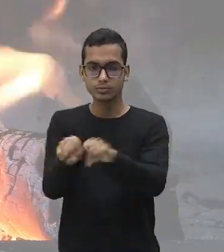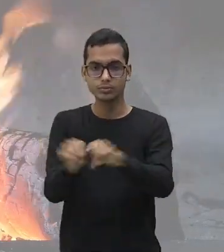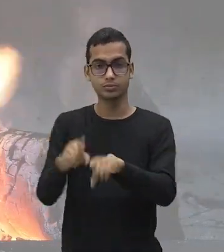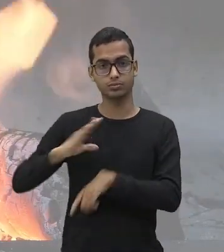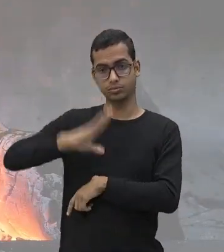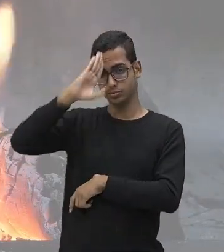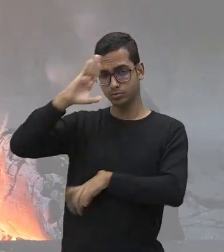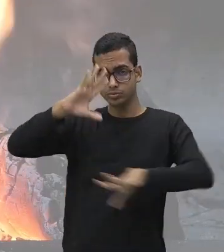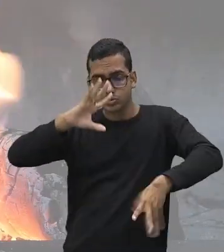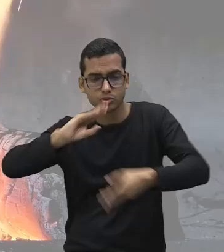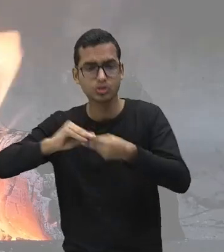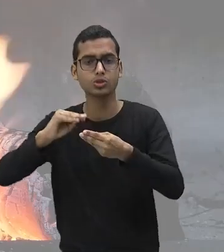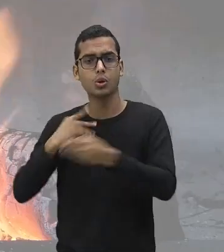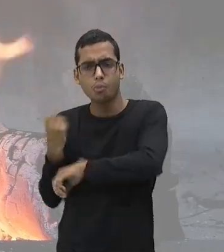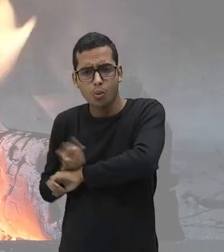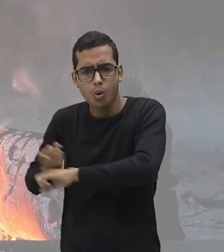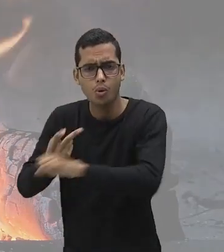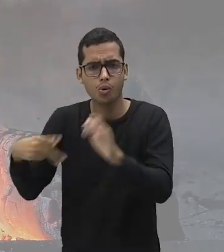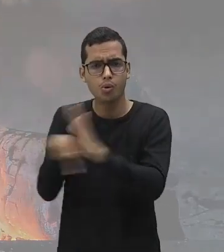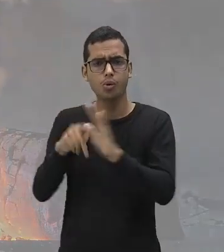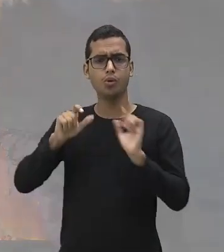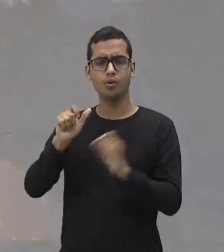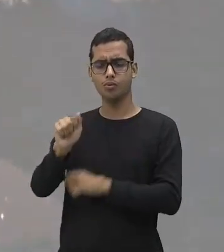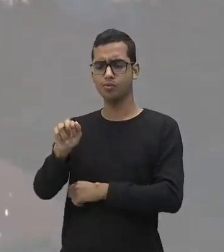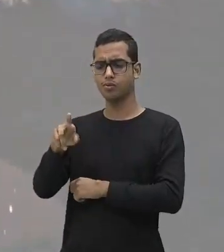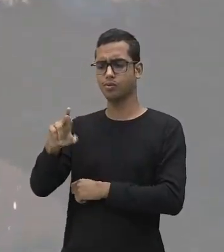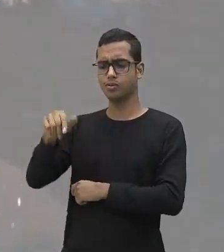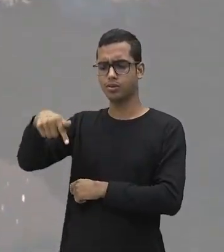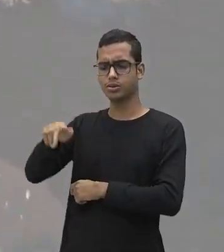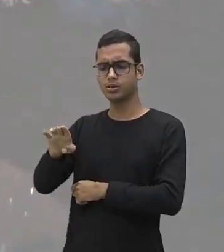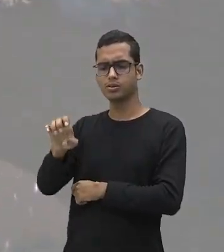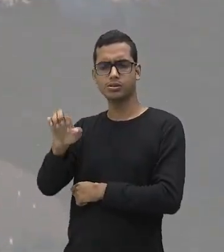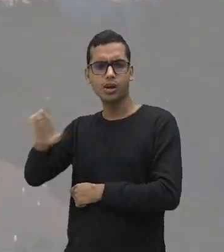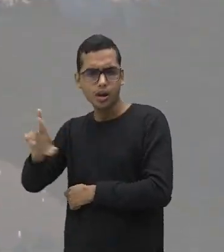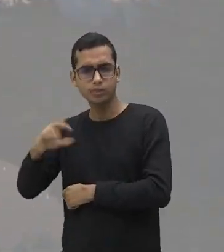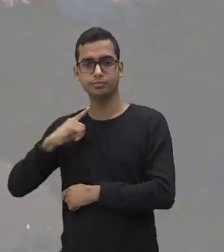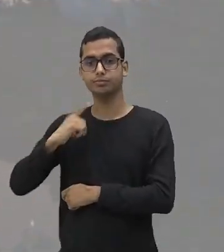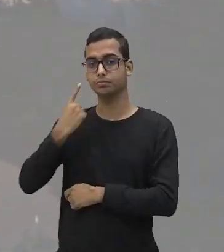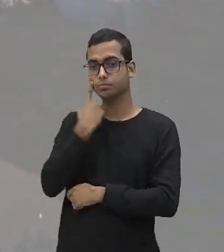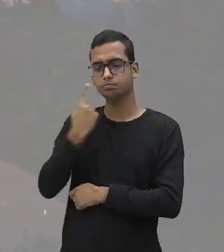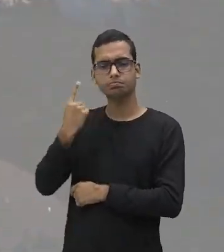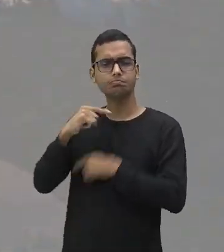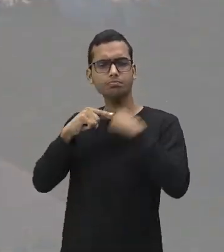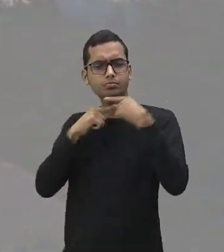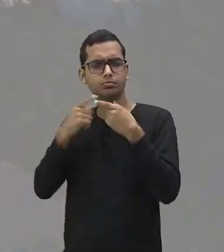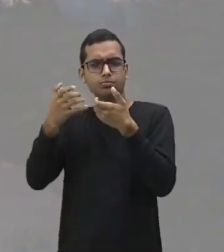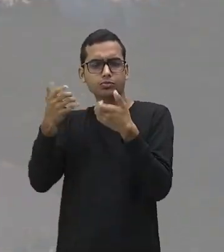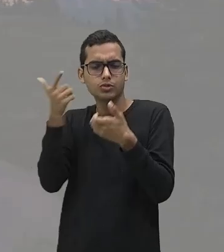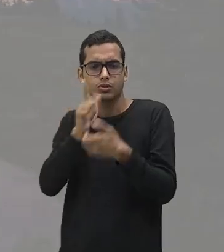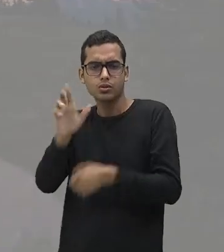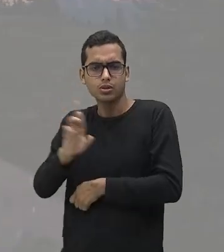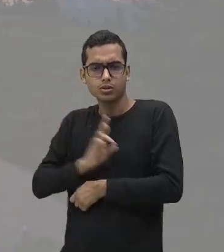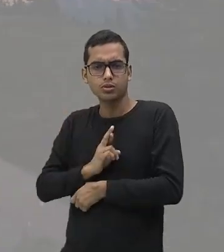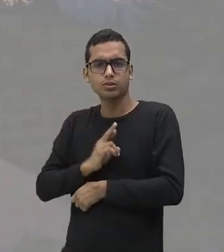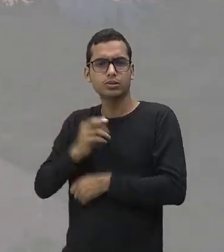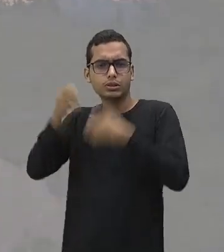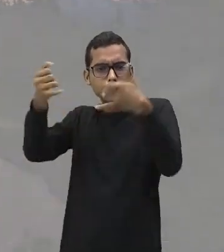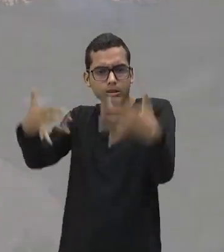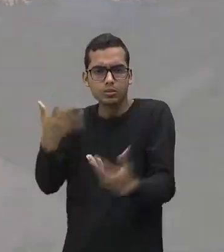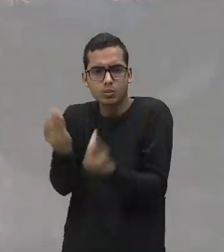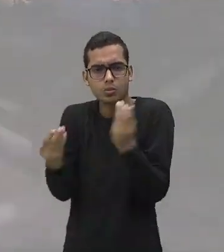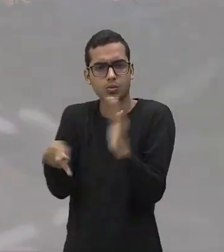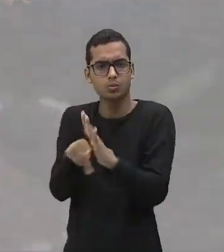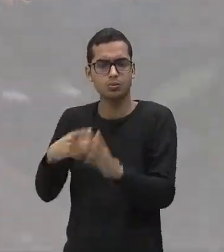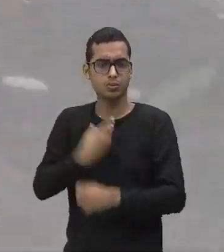de Mileto foi a busca por um arqué, um princípio fundamental que explicasse a origem e a natureza de toda a